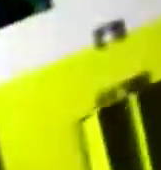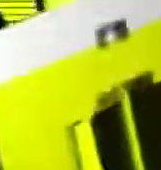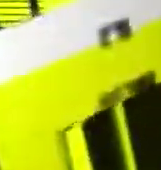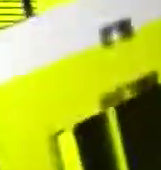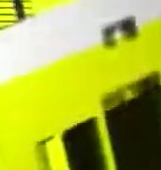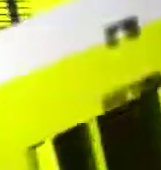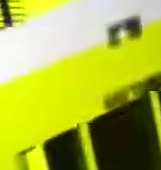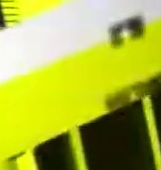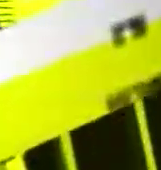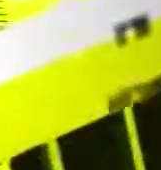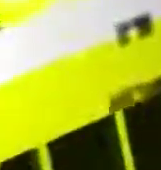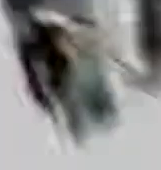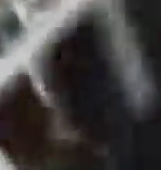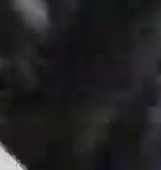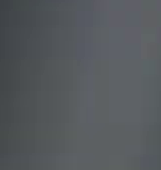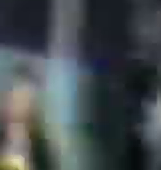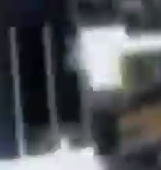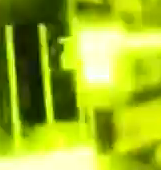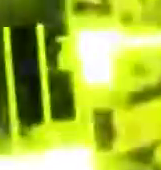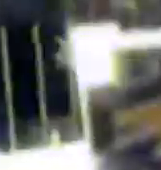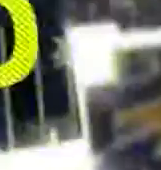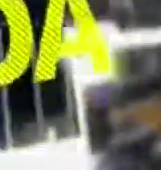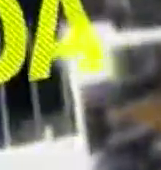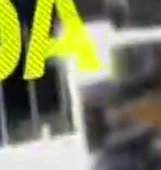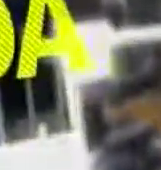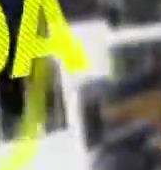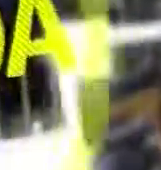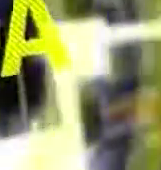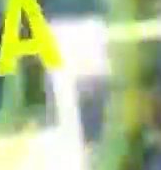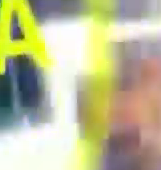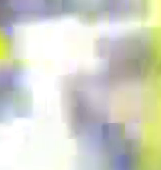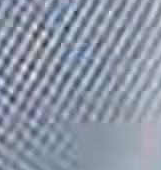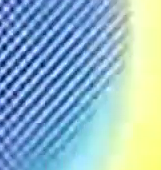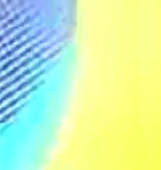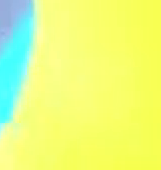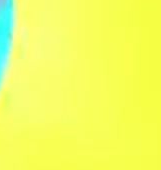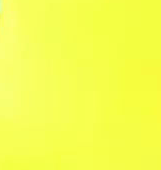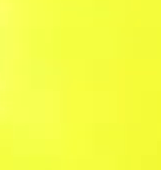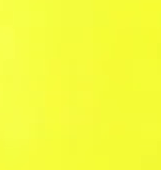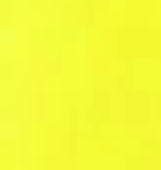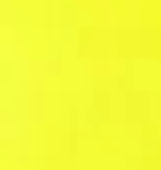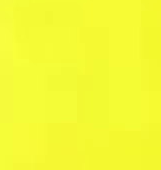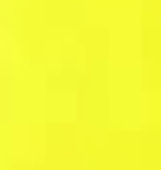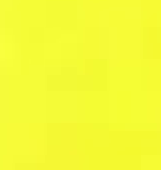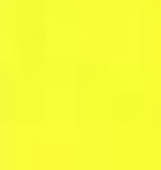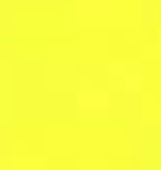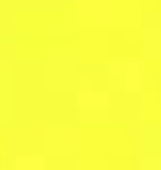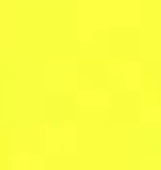Um segundo encaminhamento. Ministério de Santos, no meu estado de São Paulo.